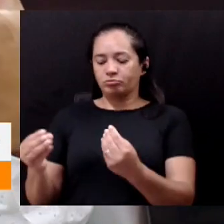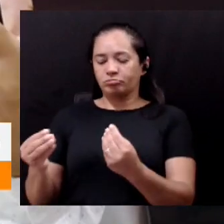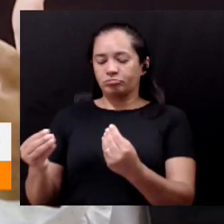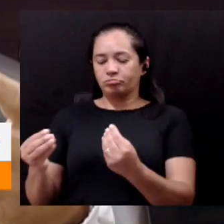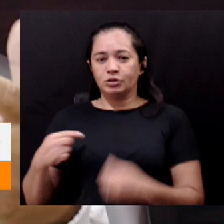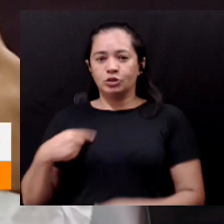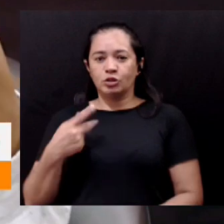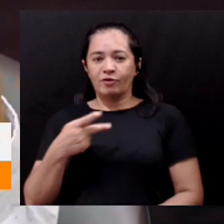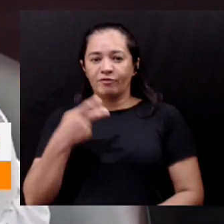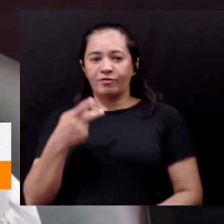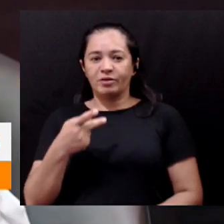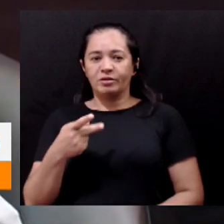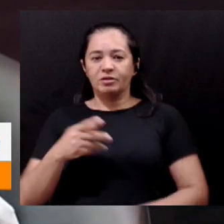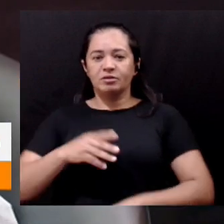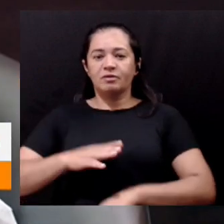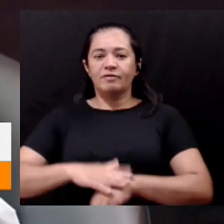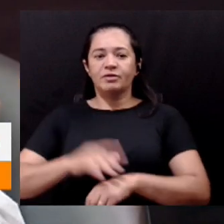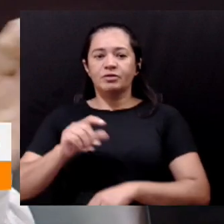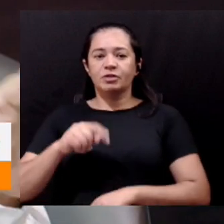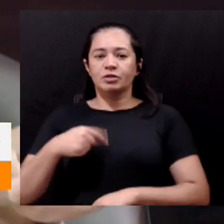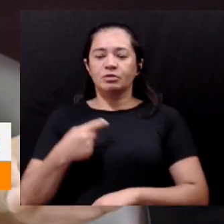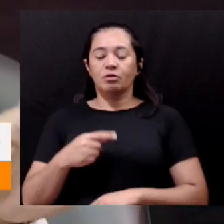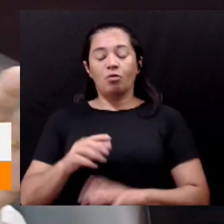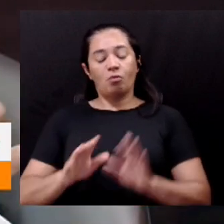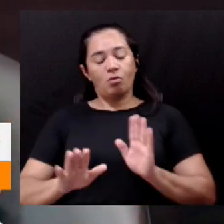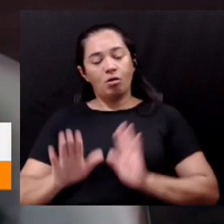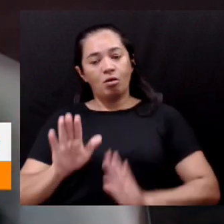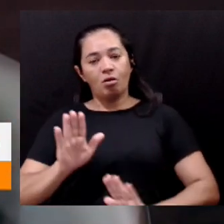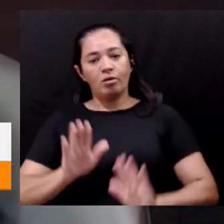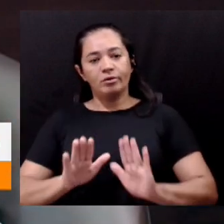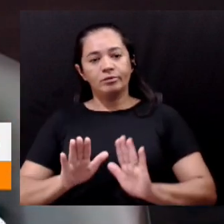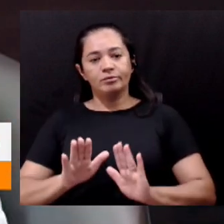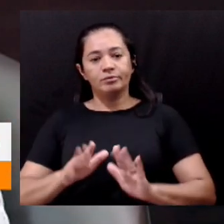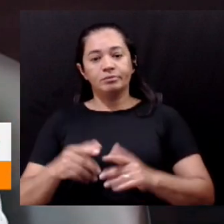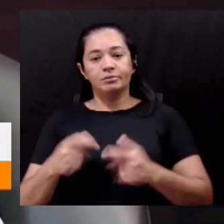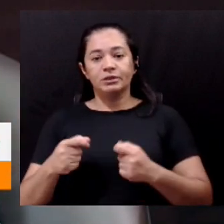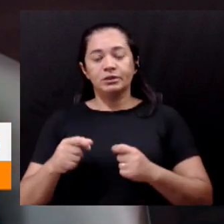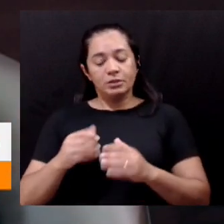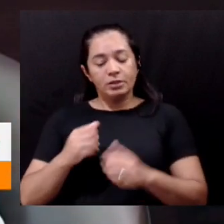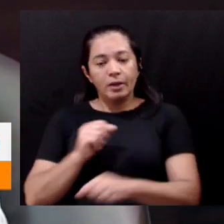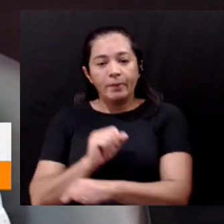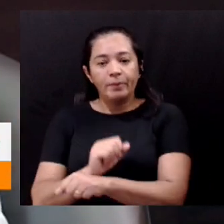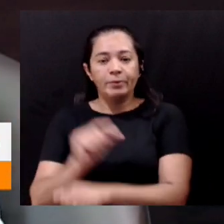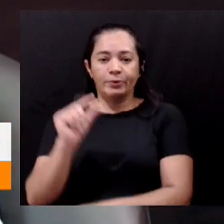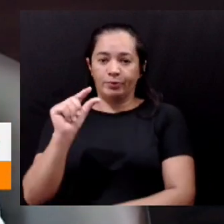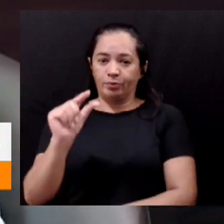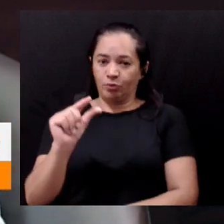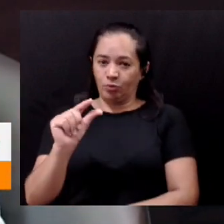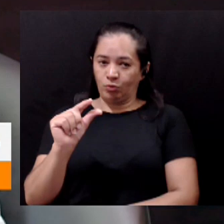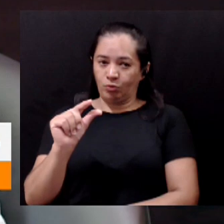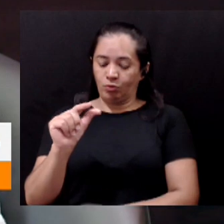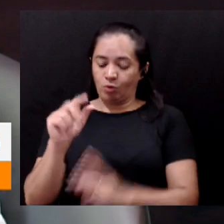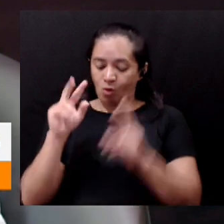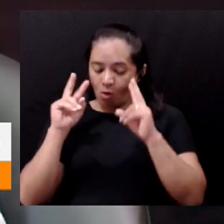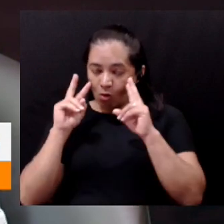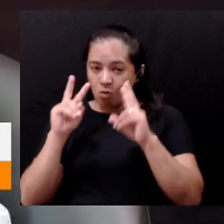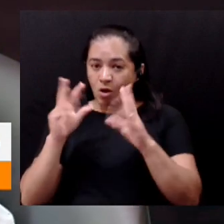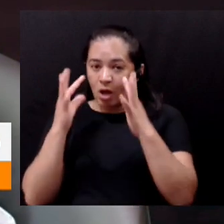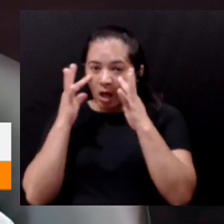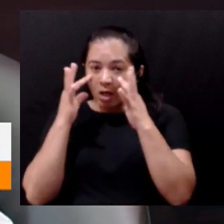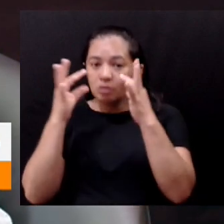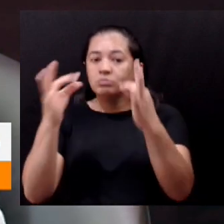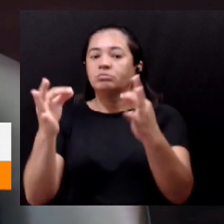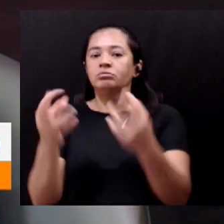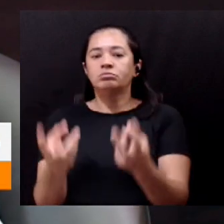vai fazendo com que nós, opa, então espera aí, talvez seja a hora de parar um pouco, olhar e perceber até